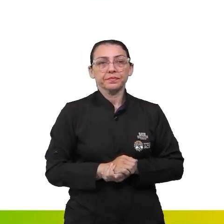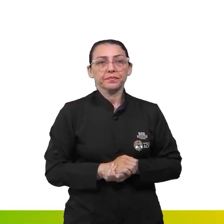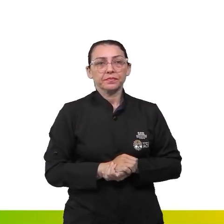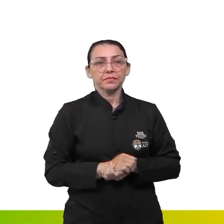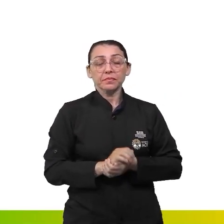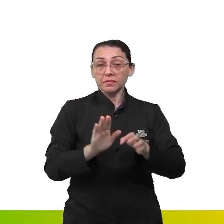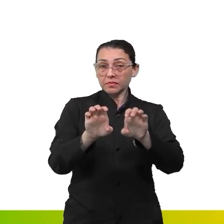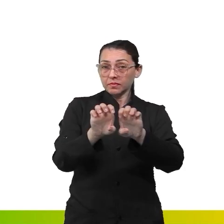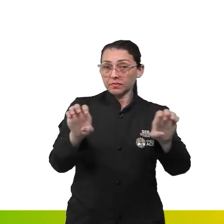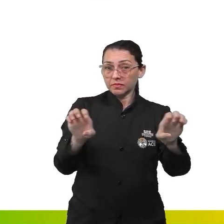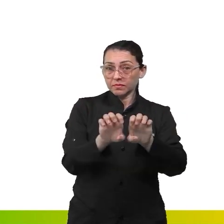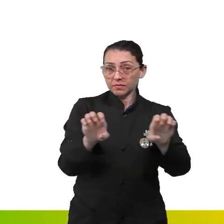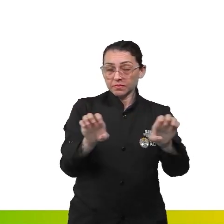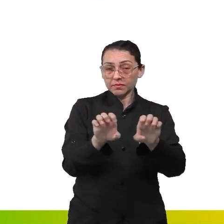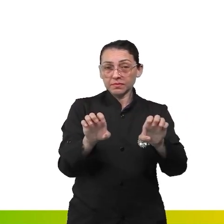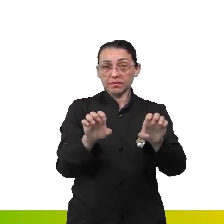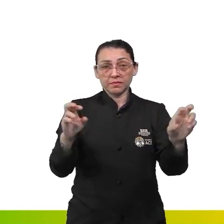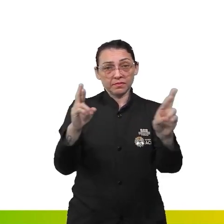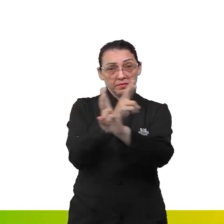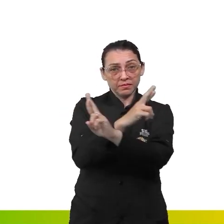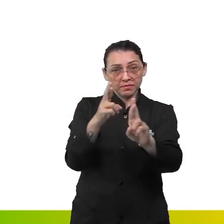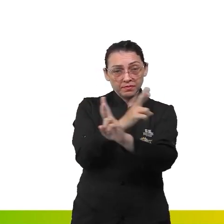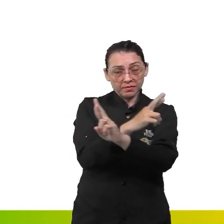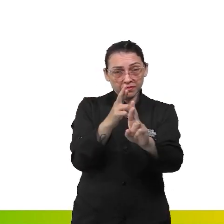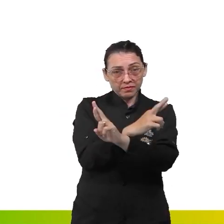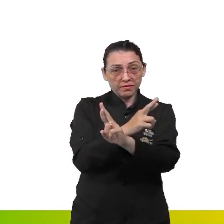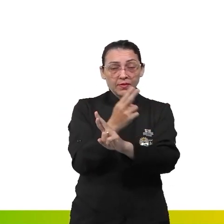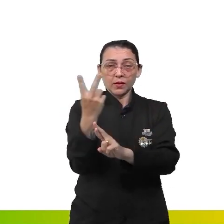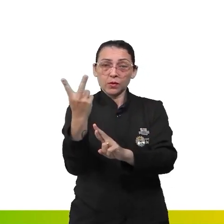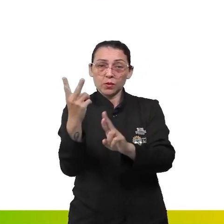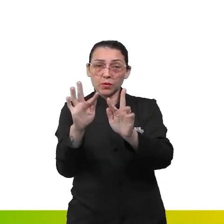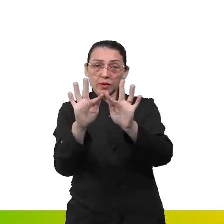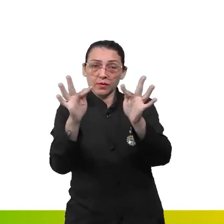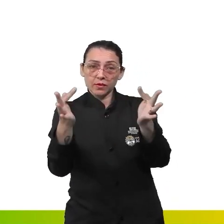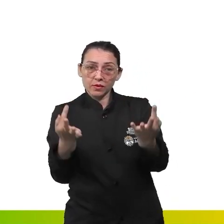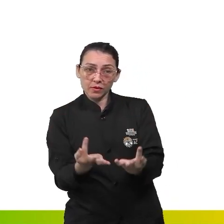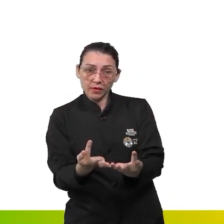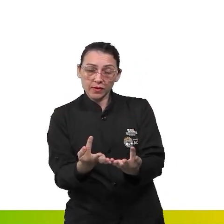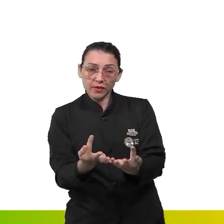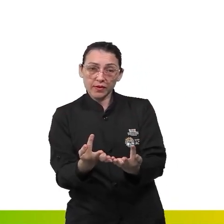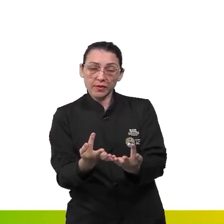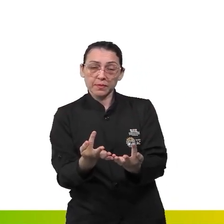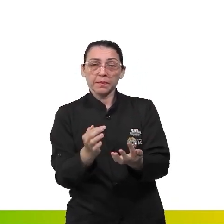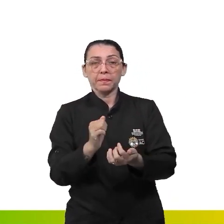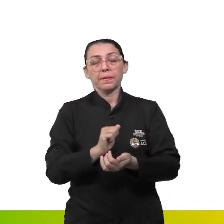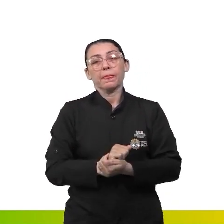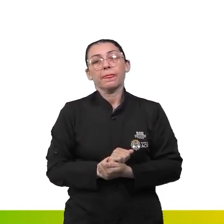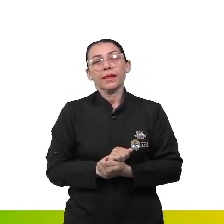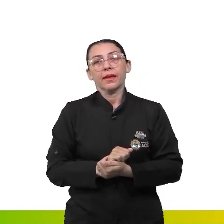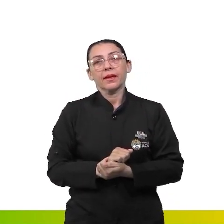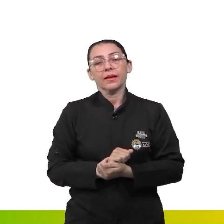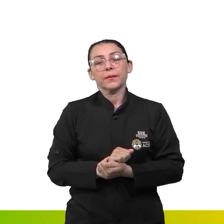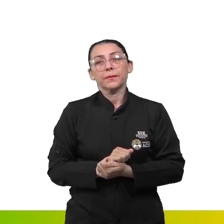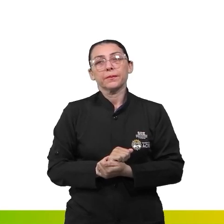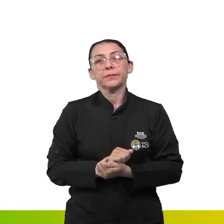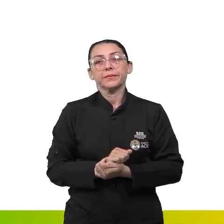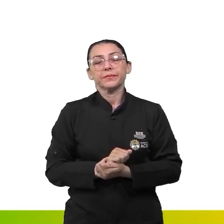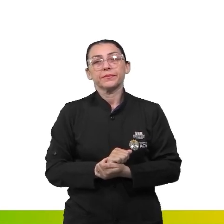Então, uma equação exponencial é uma relação entre duas funções exponenciais da seguinte